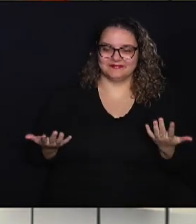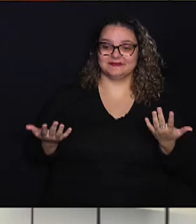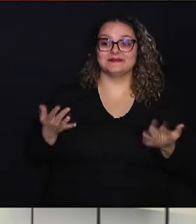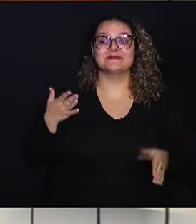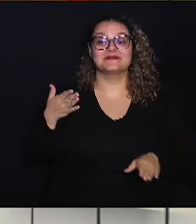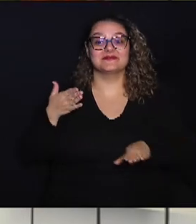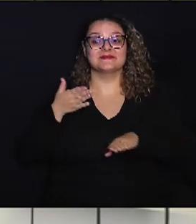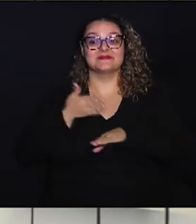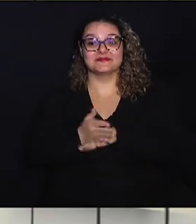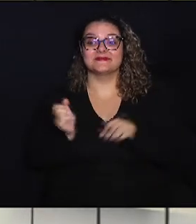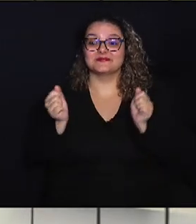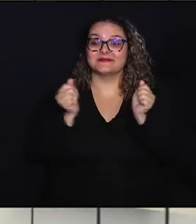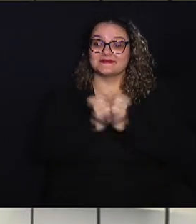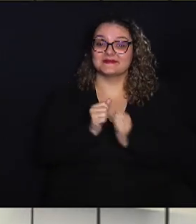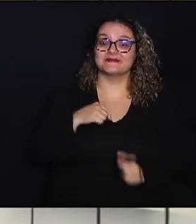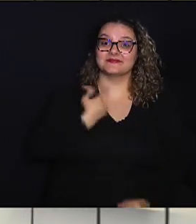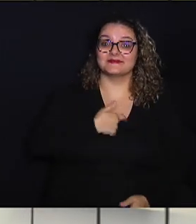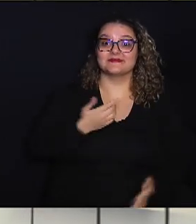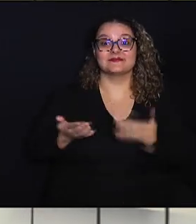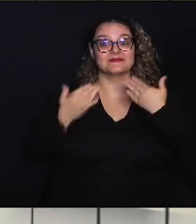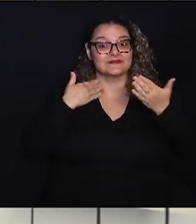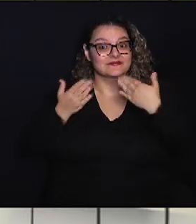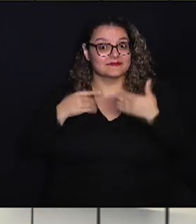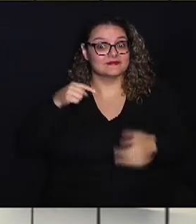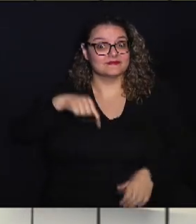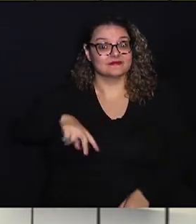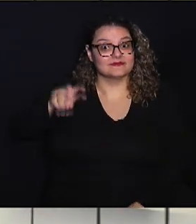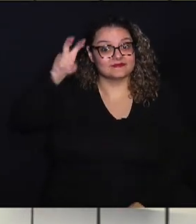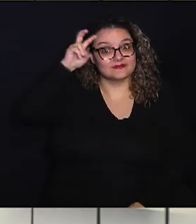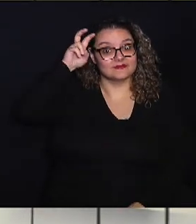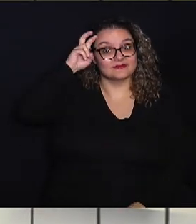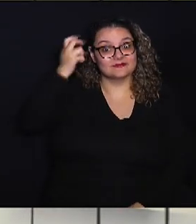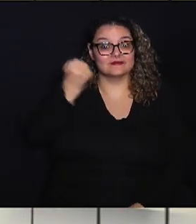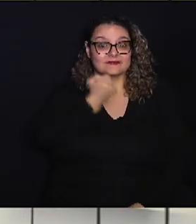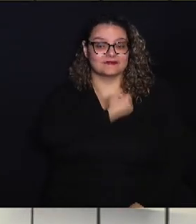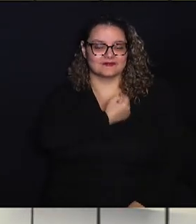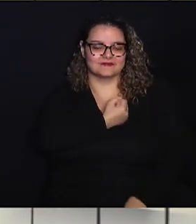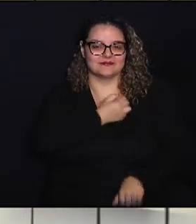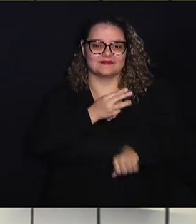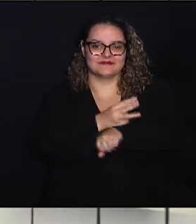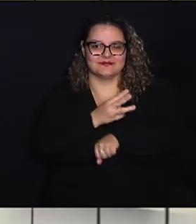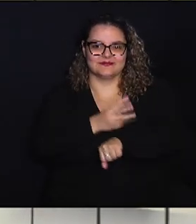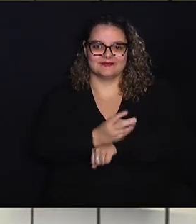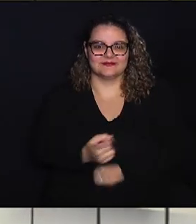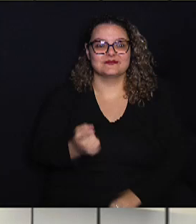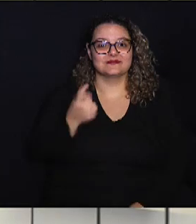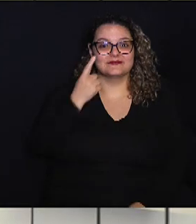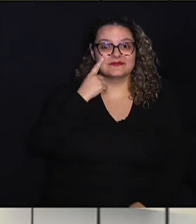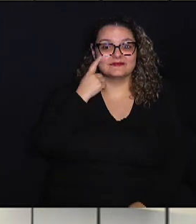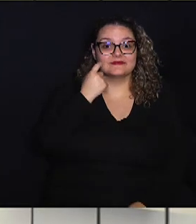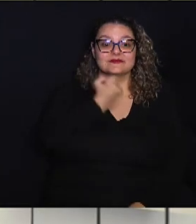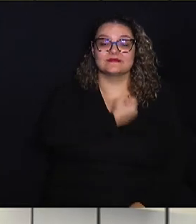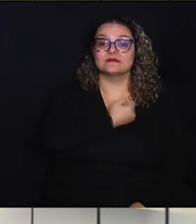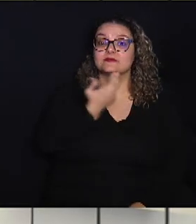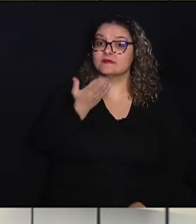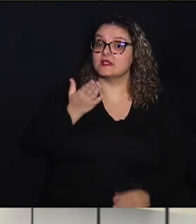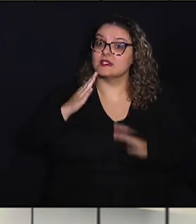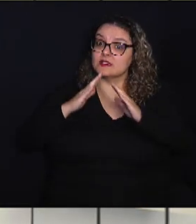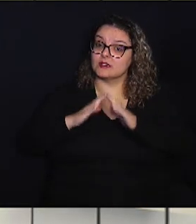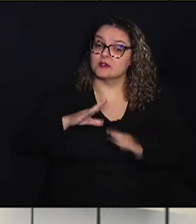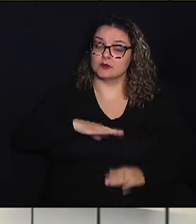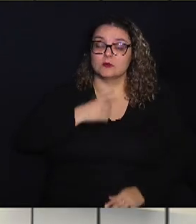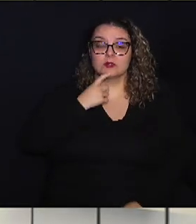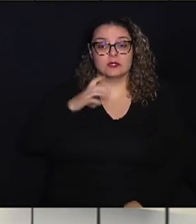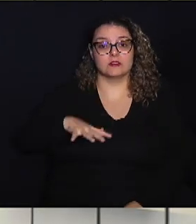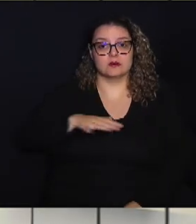e participe. Vamos conversar nesta quinta-feira pelo número do nosso WhatsApp. 19 é o nosso DDD, para você que é